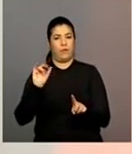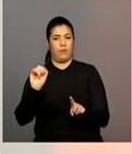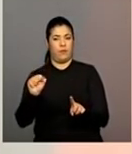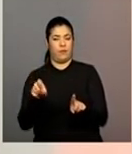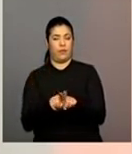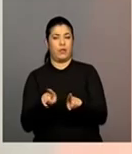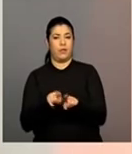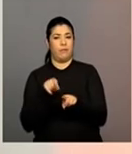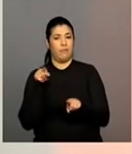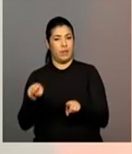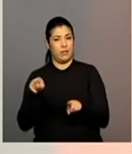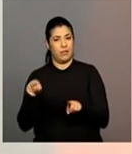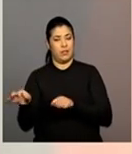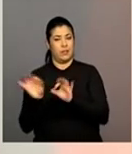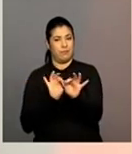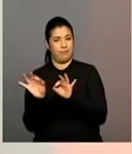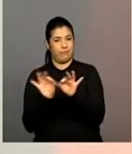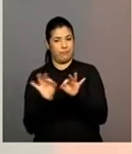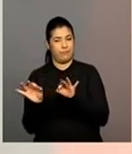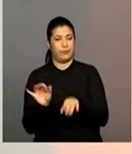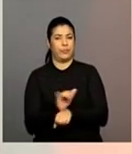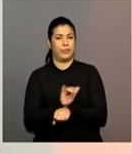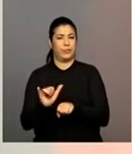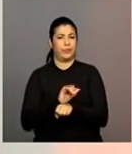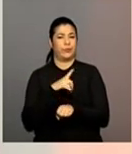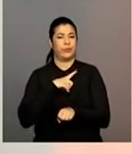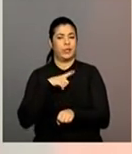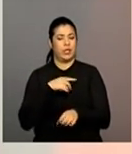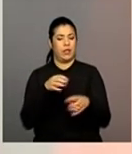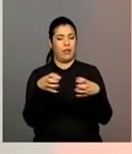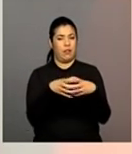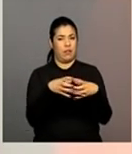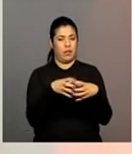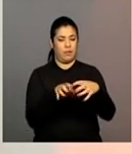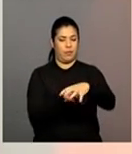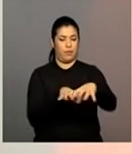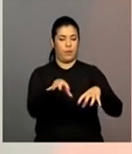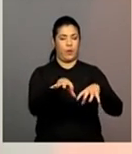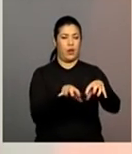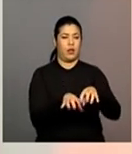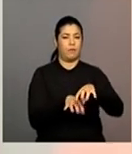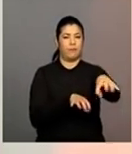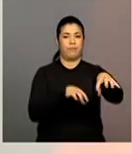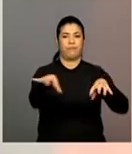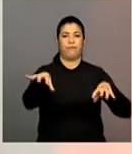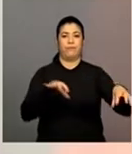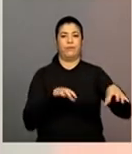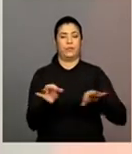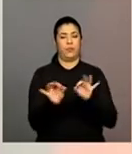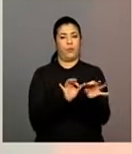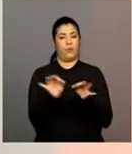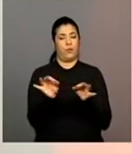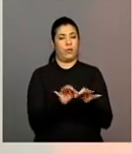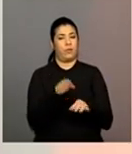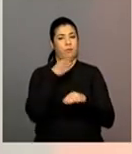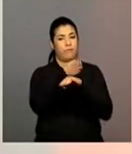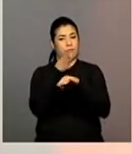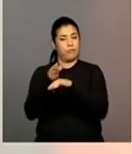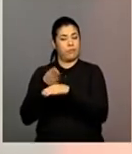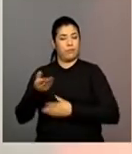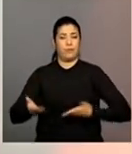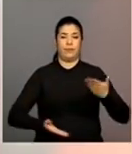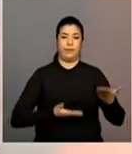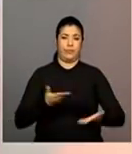estratégia as equipes volantes tiveram um papel muito fundamental porque elas operacionalizar de fato o